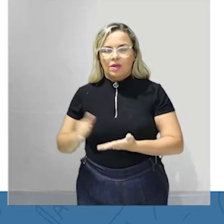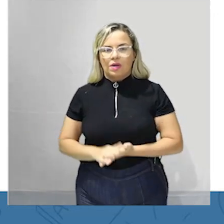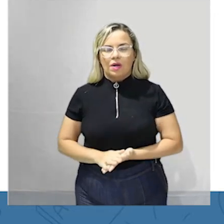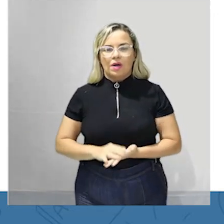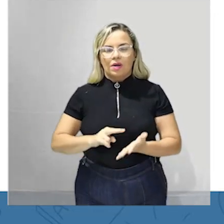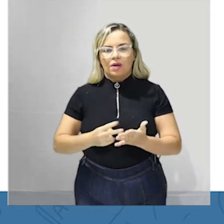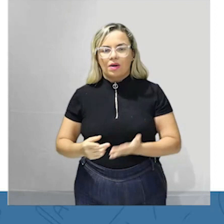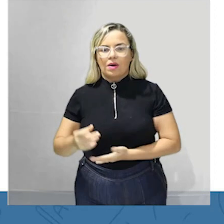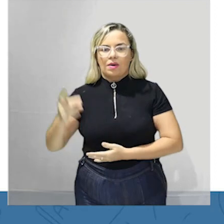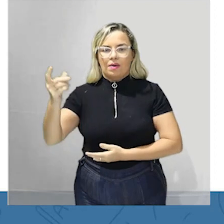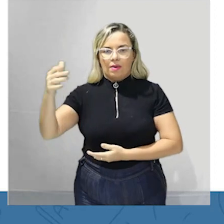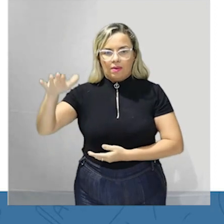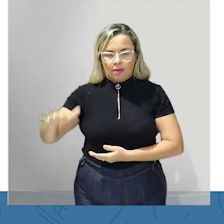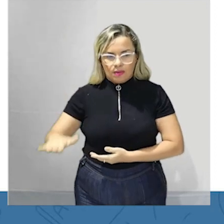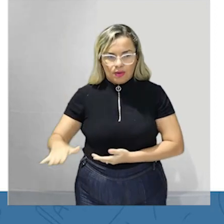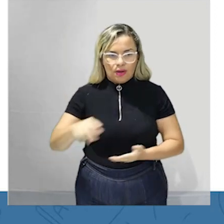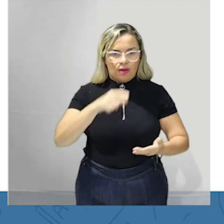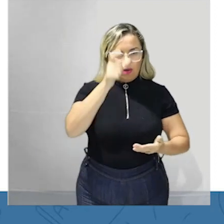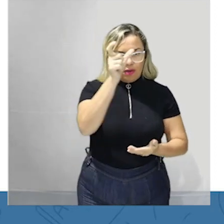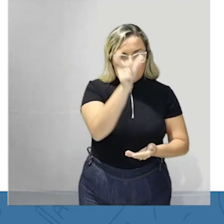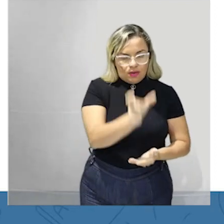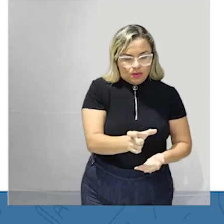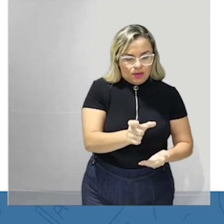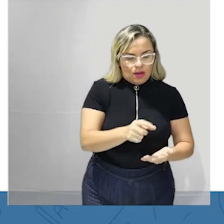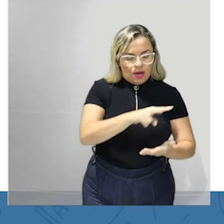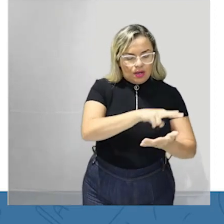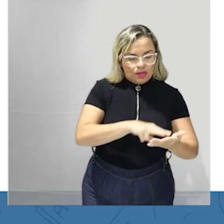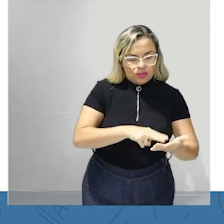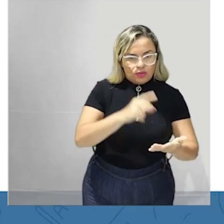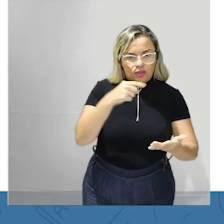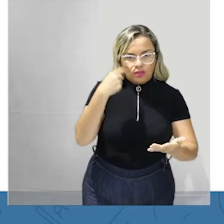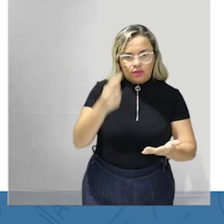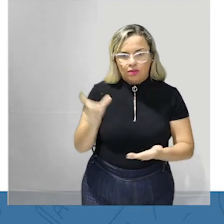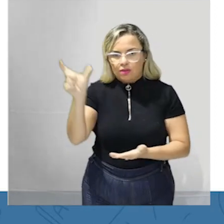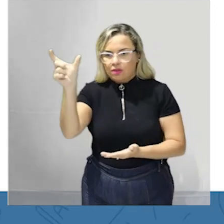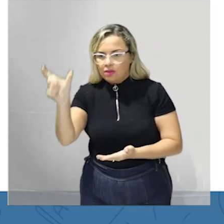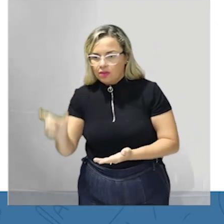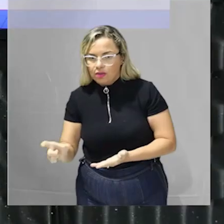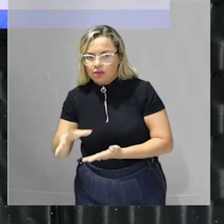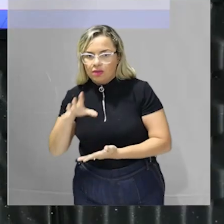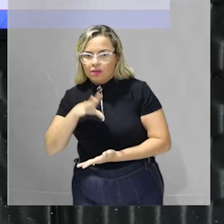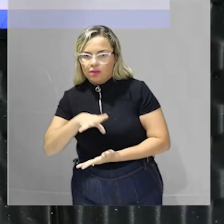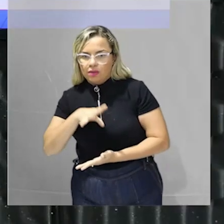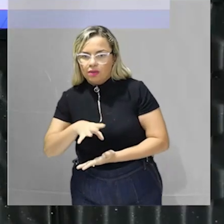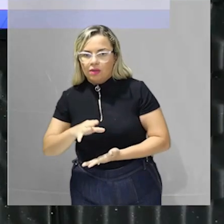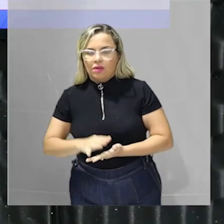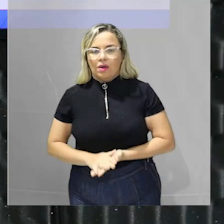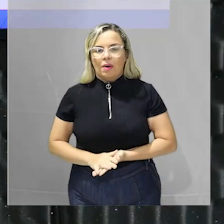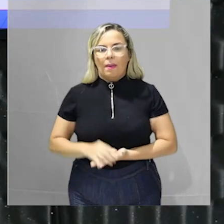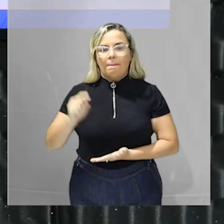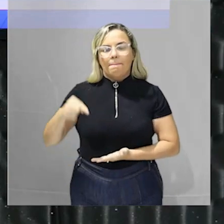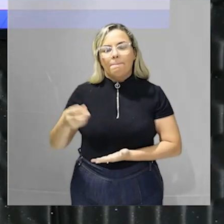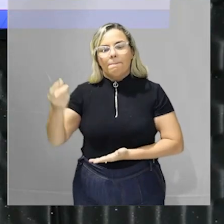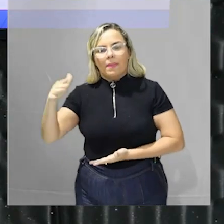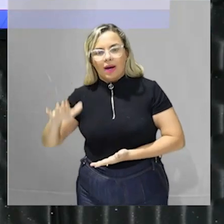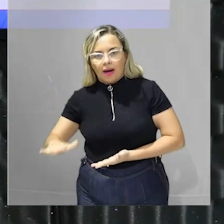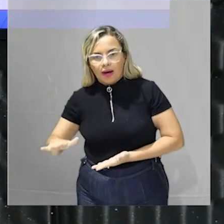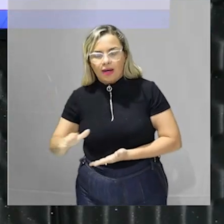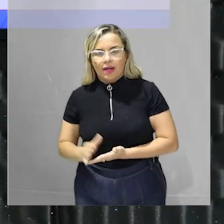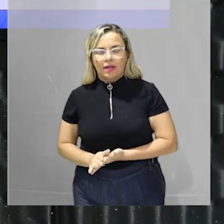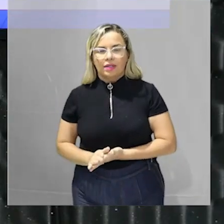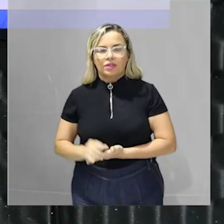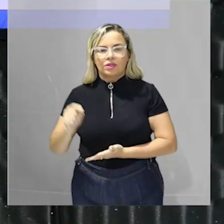temprano. Fuerte, débil, né? Forte, fraco. Bonito,